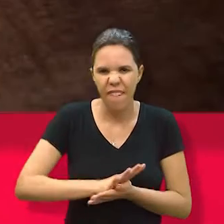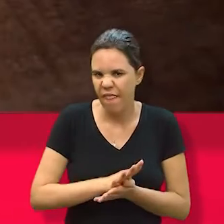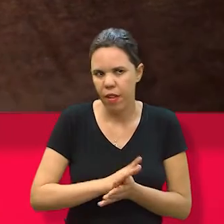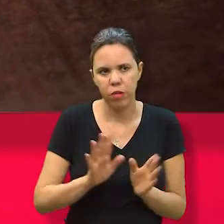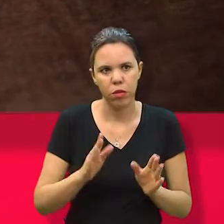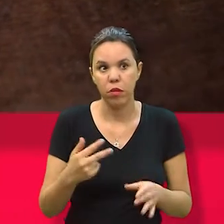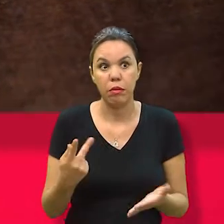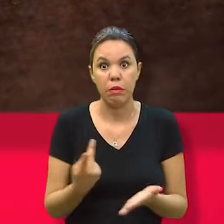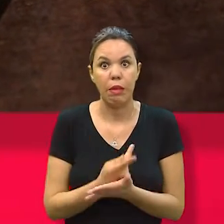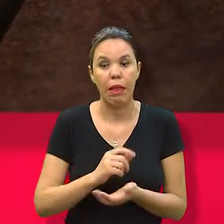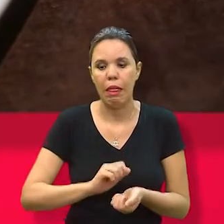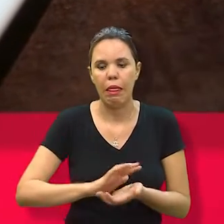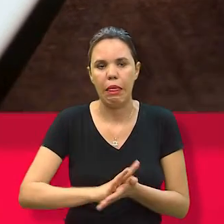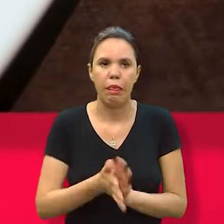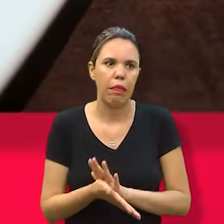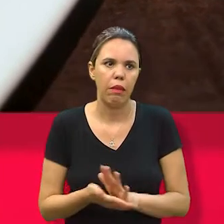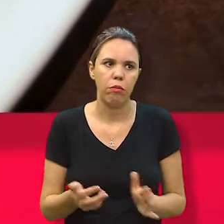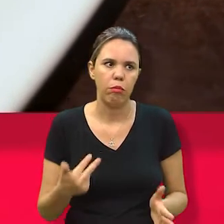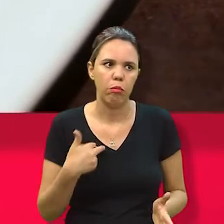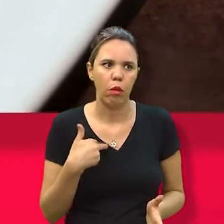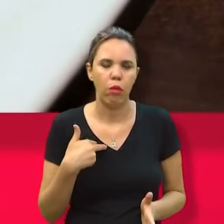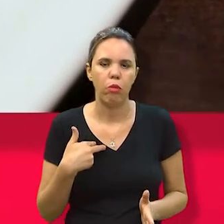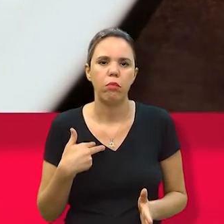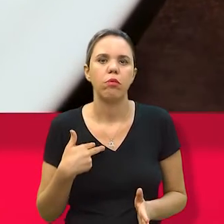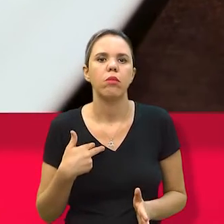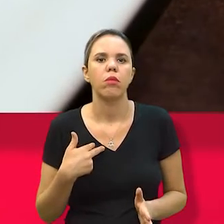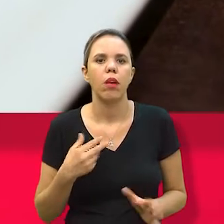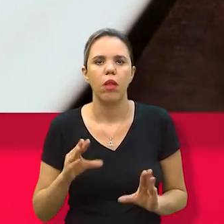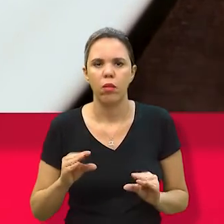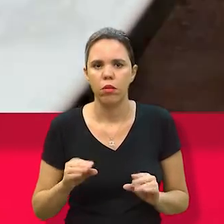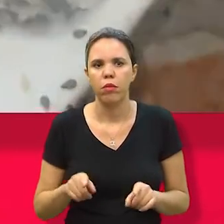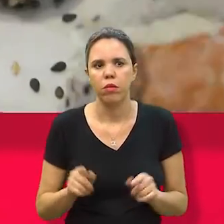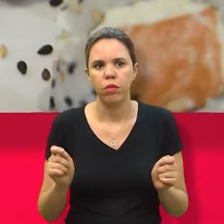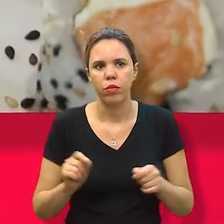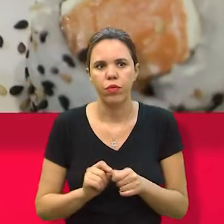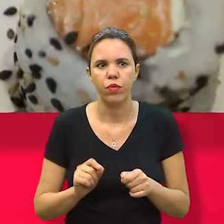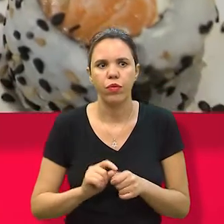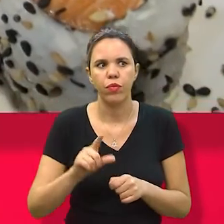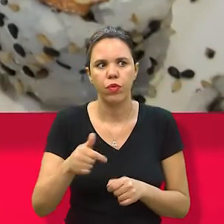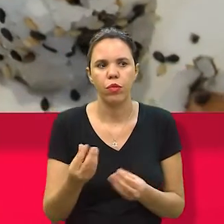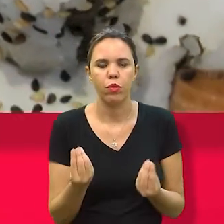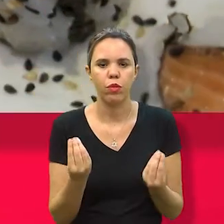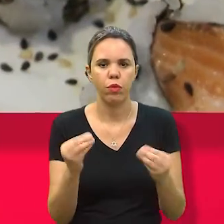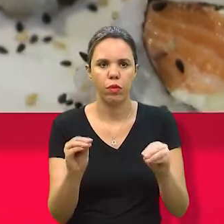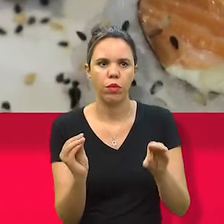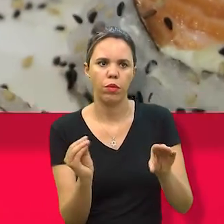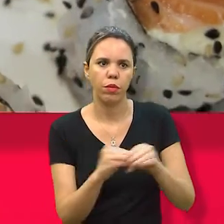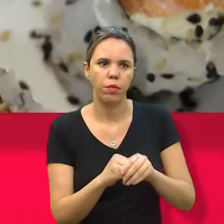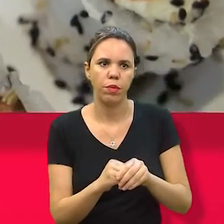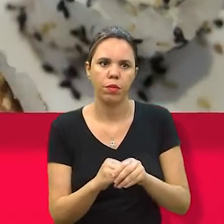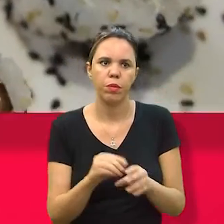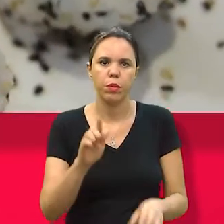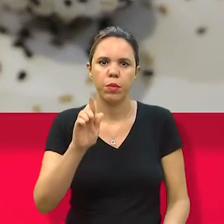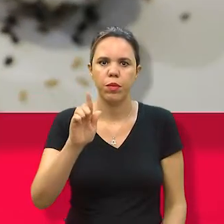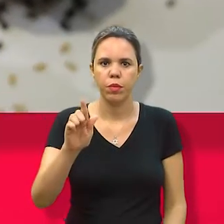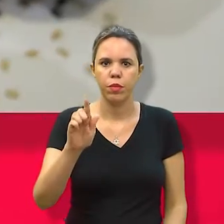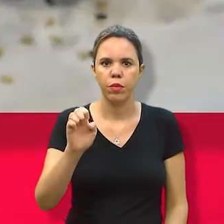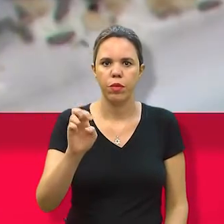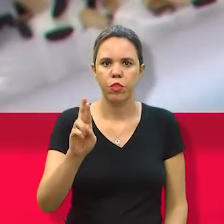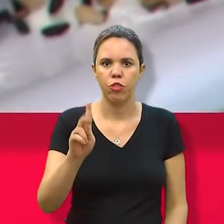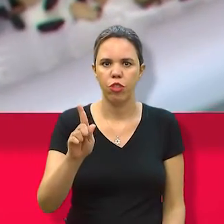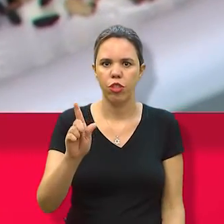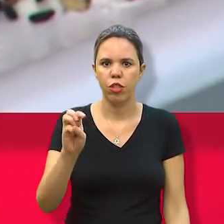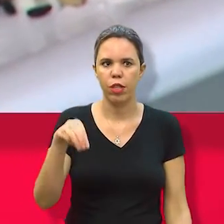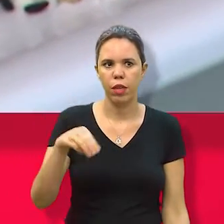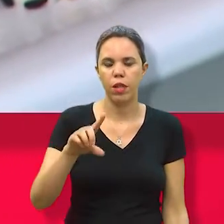muito até porque você não pode rasgar o Lori certo e aí depois que a gente faz a gente vai coloca Gergelim Gergelim